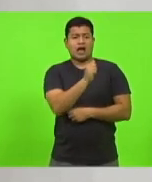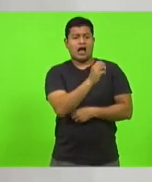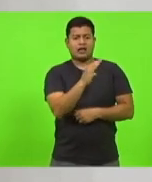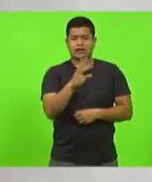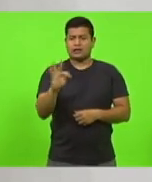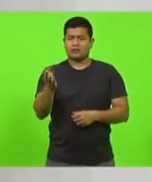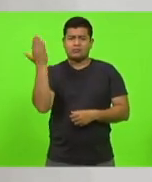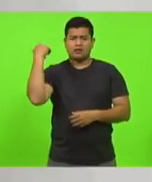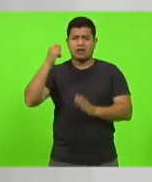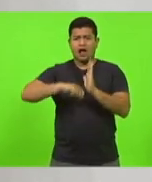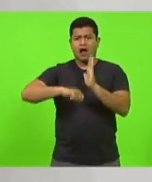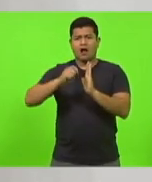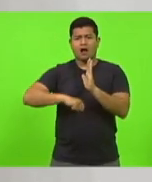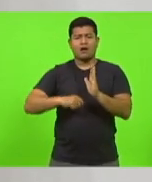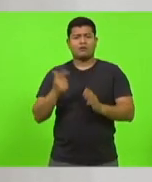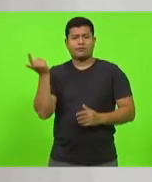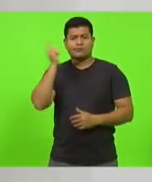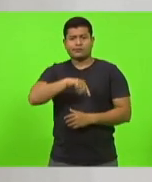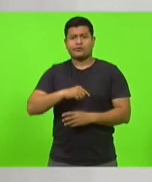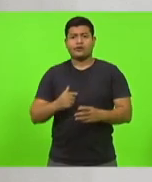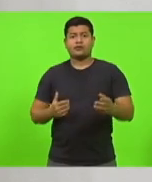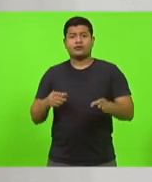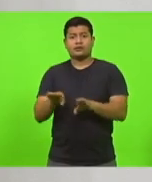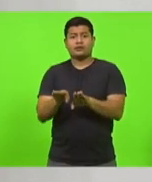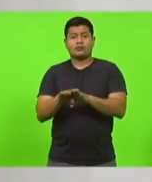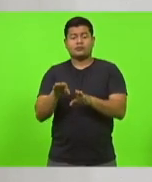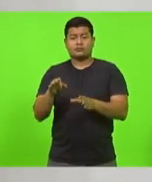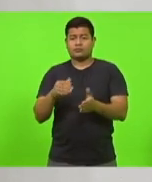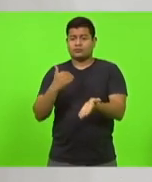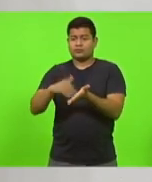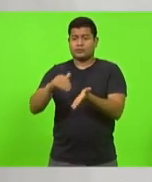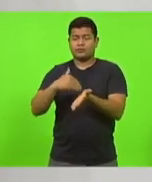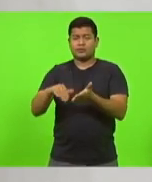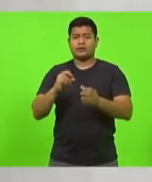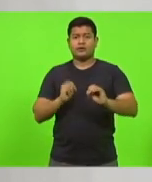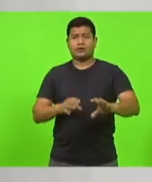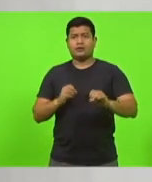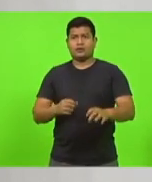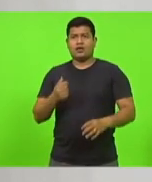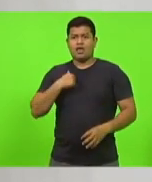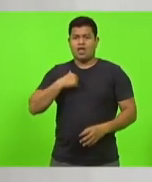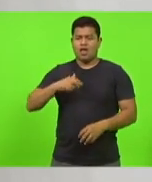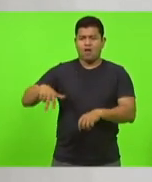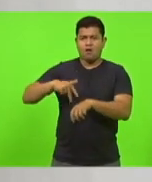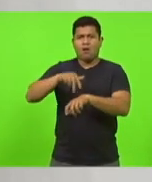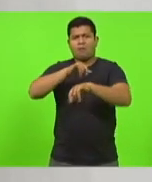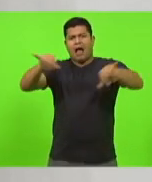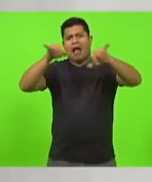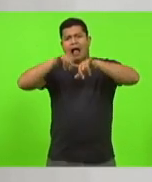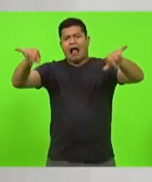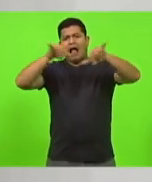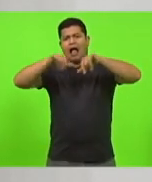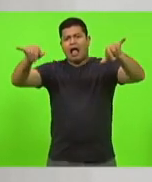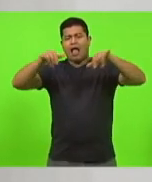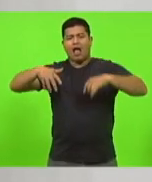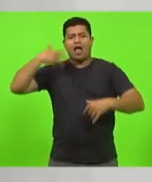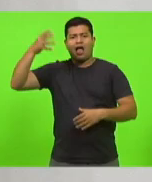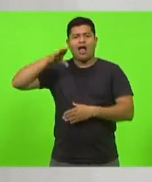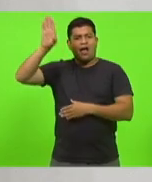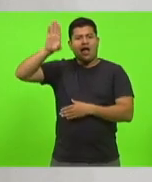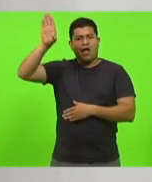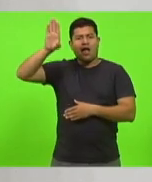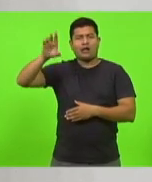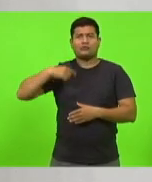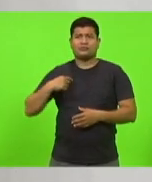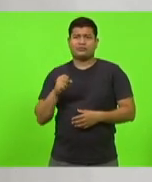concursada, secretária de educação. Eu não estou fazendo proselitismo político. Senão, eu não precisaria ter